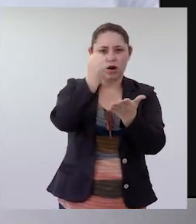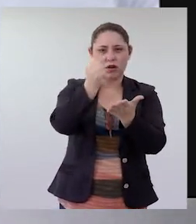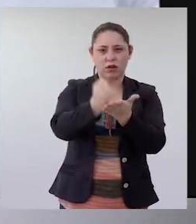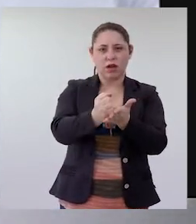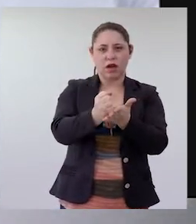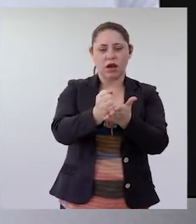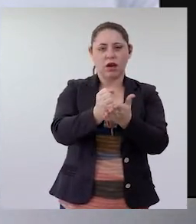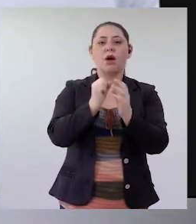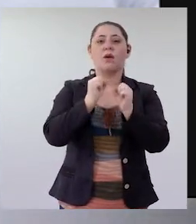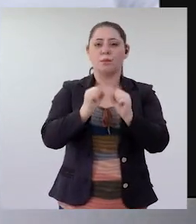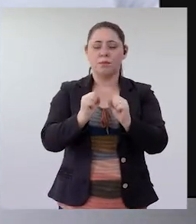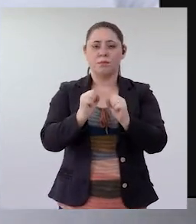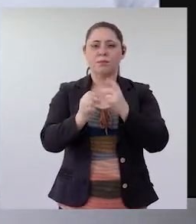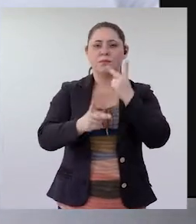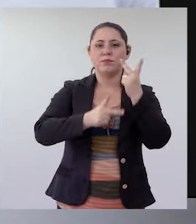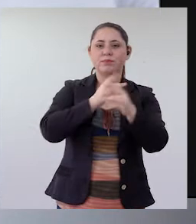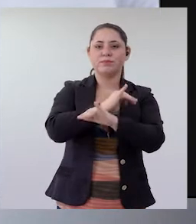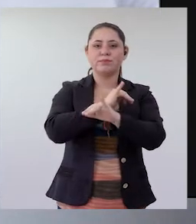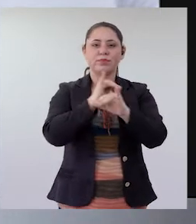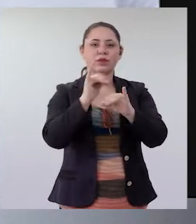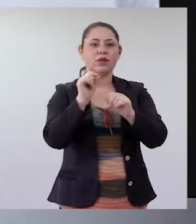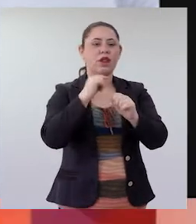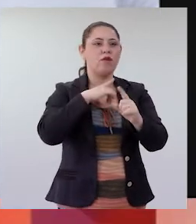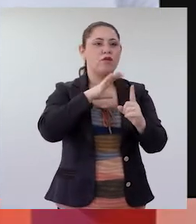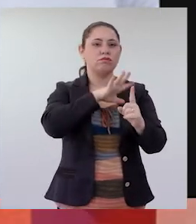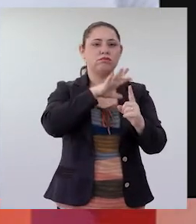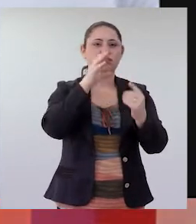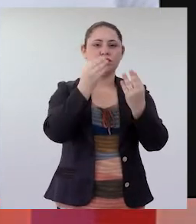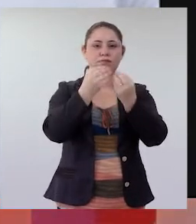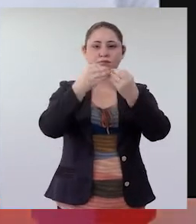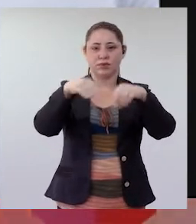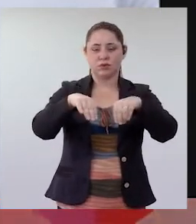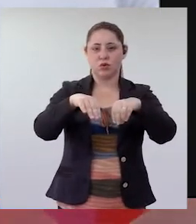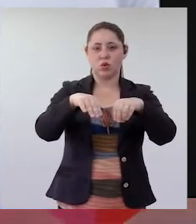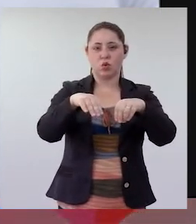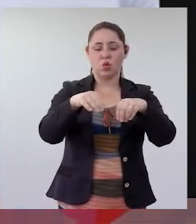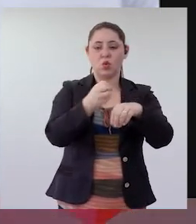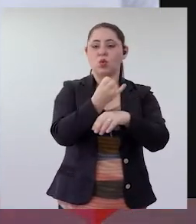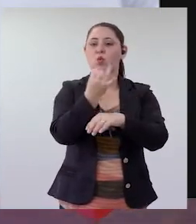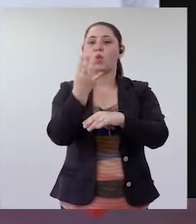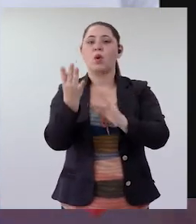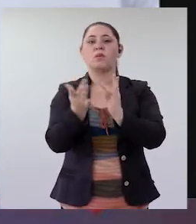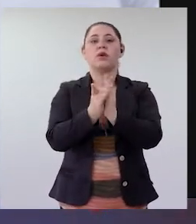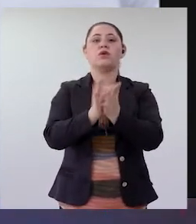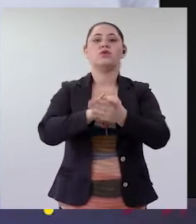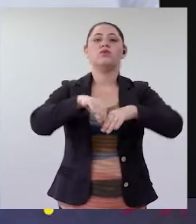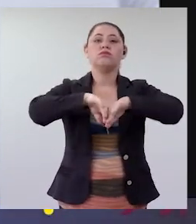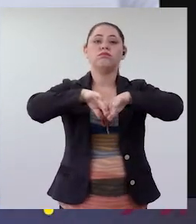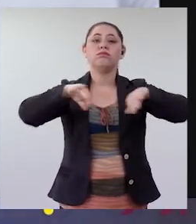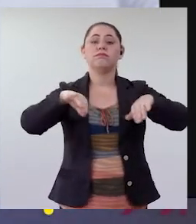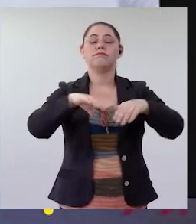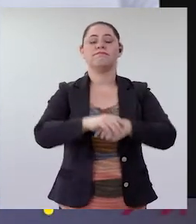cartórios a gente pode dizer que tivemos um reflexo no número de divórcios.